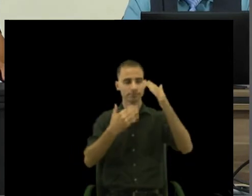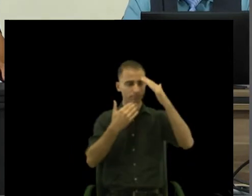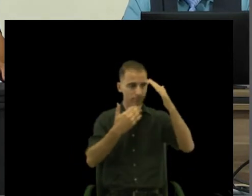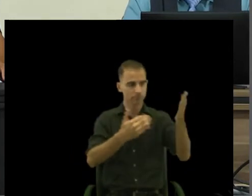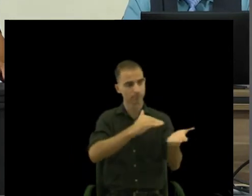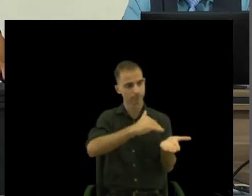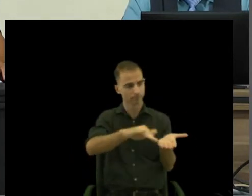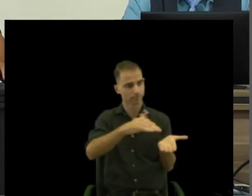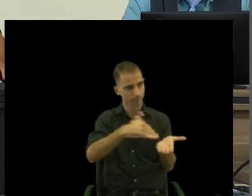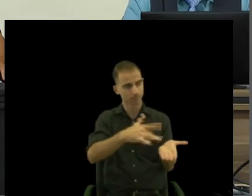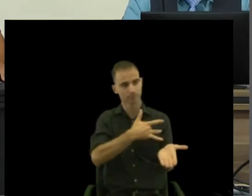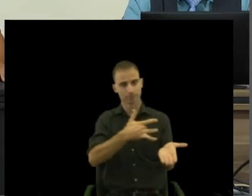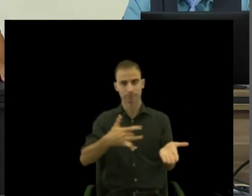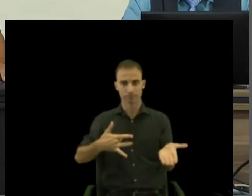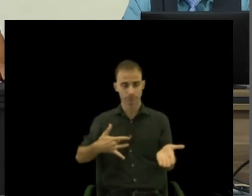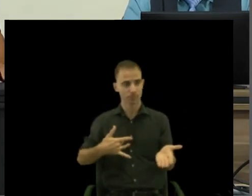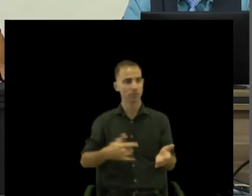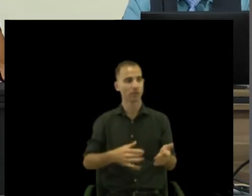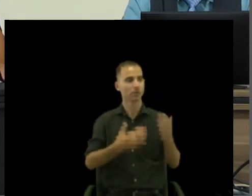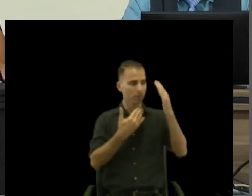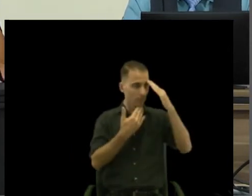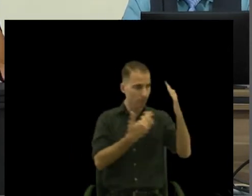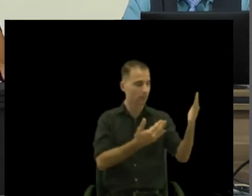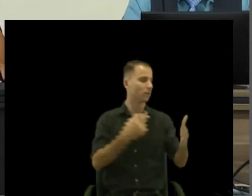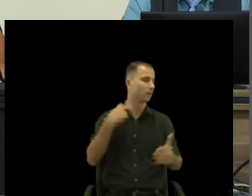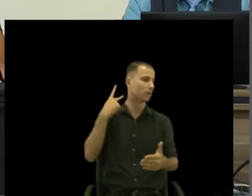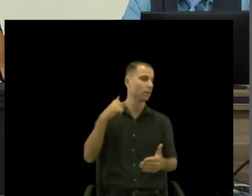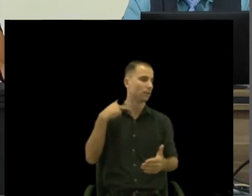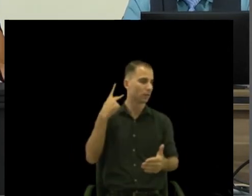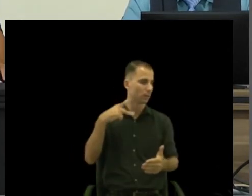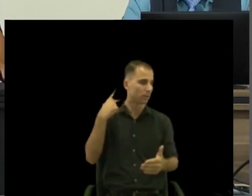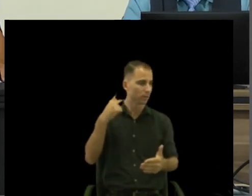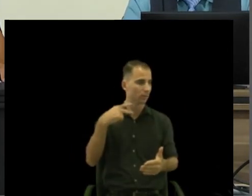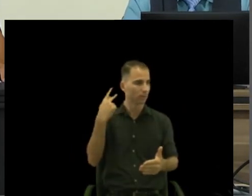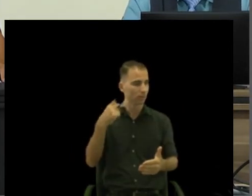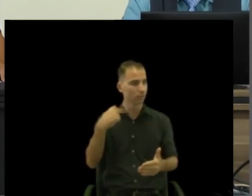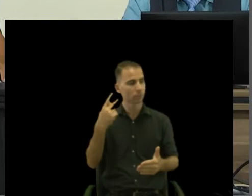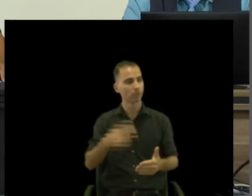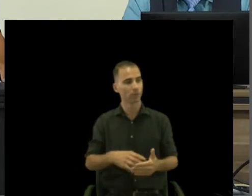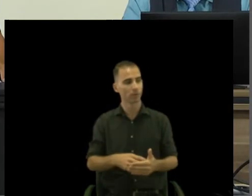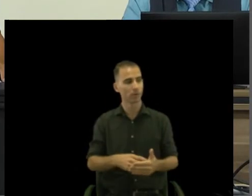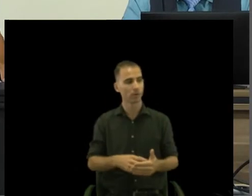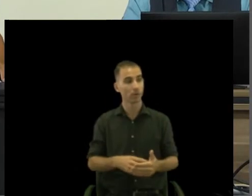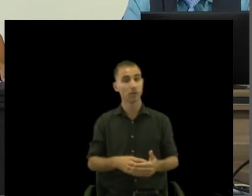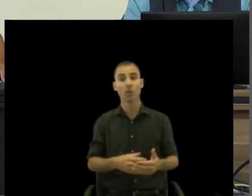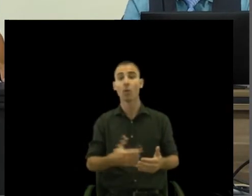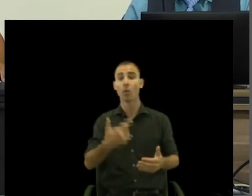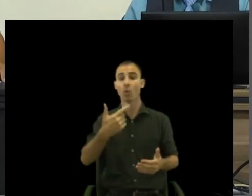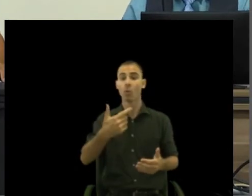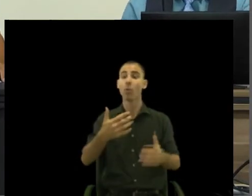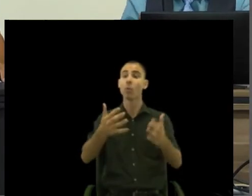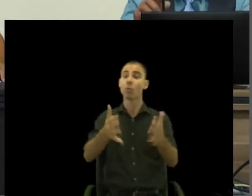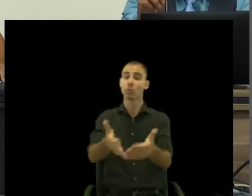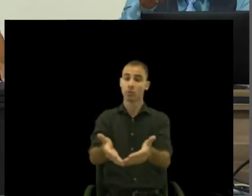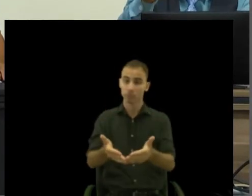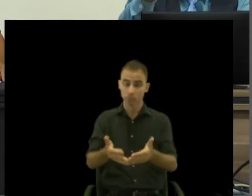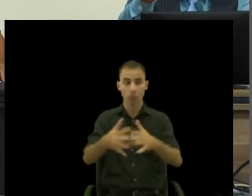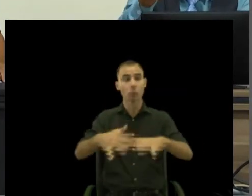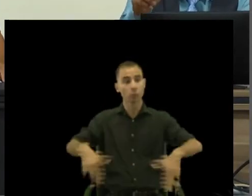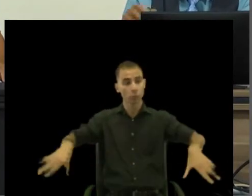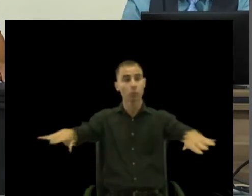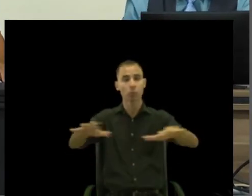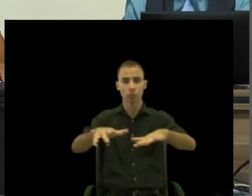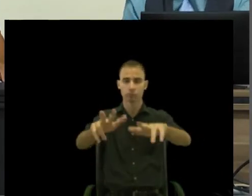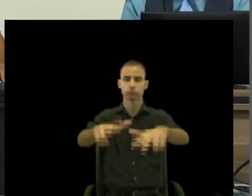a presença do nobre vereador Ceará do Horto, e eu gostaria de pedir a todos que ficassem em pé para que pedir ao nobre Ceará